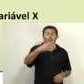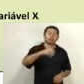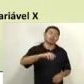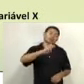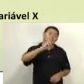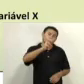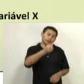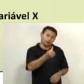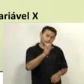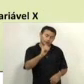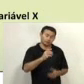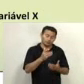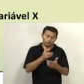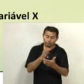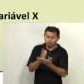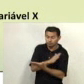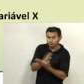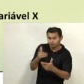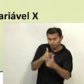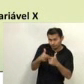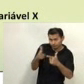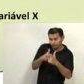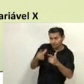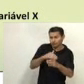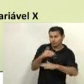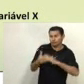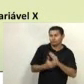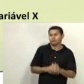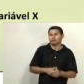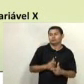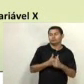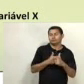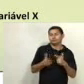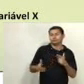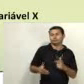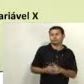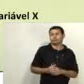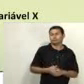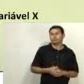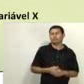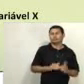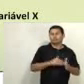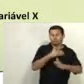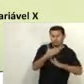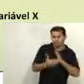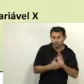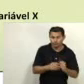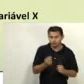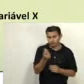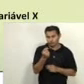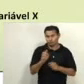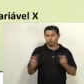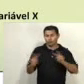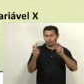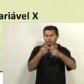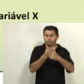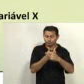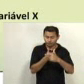eu dividi todos os valores, tá? Dividi todos os valores